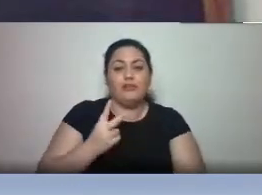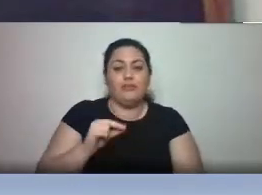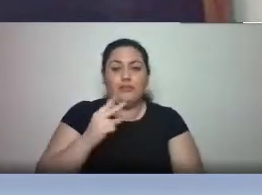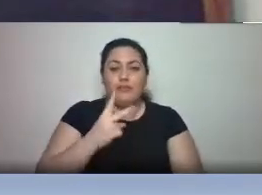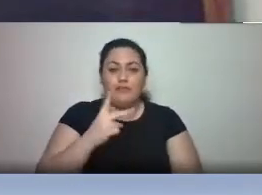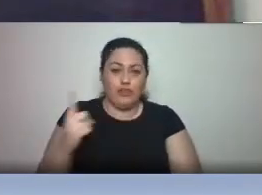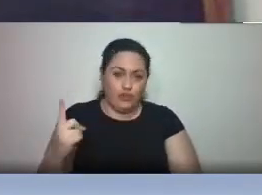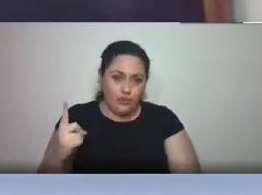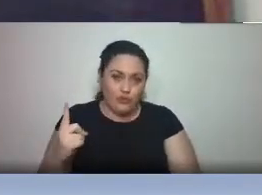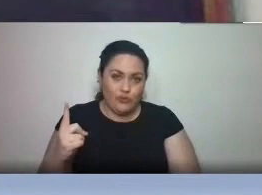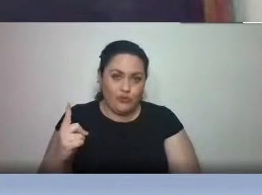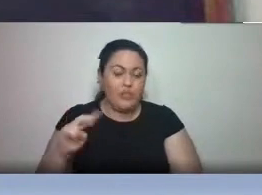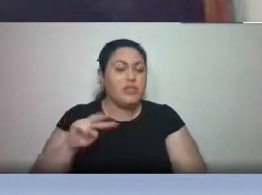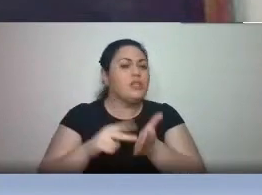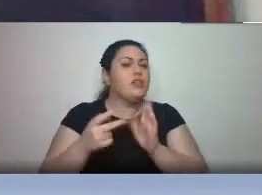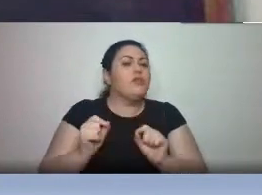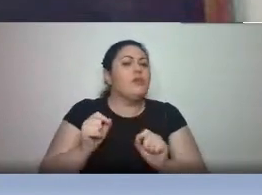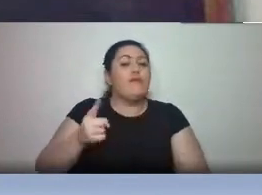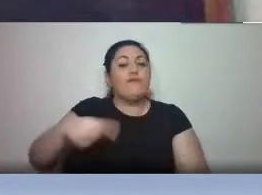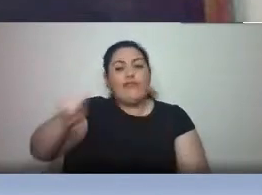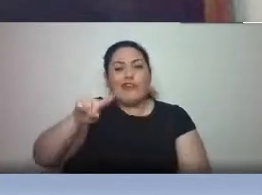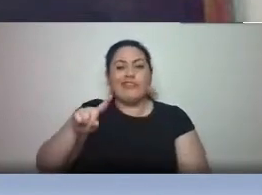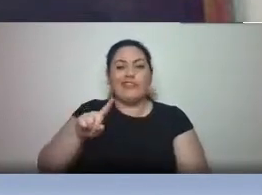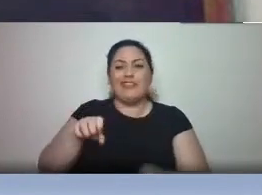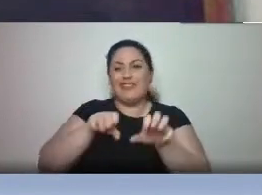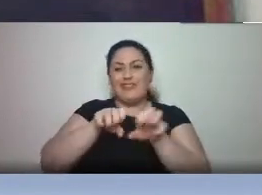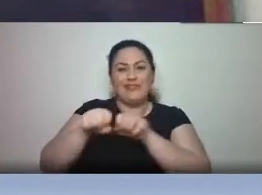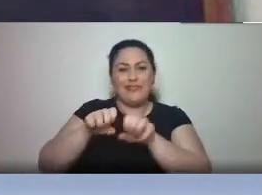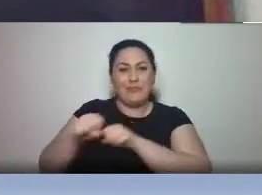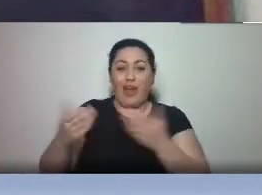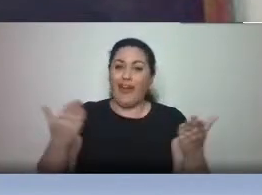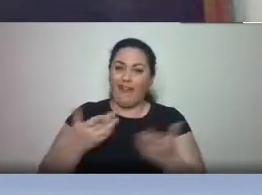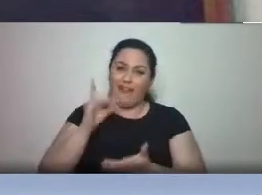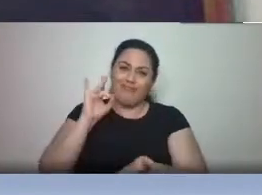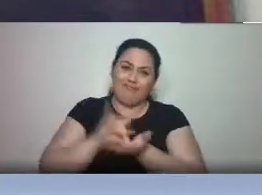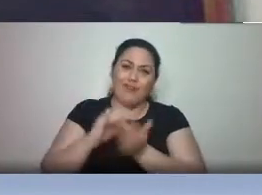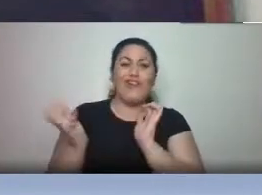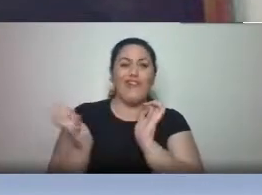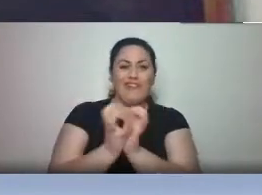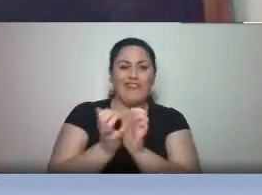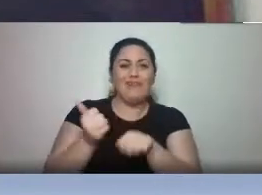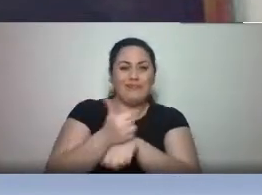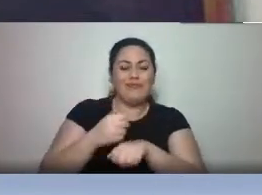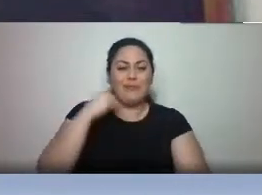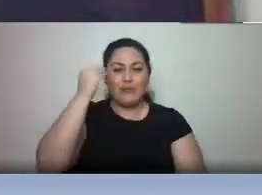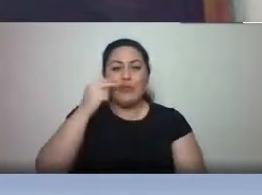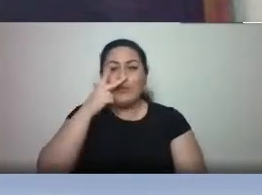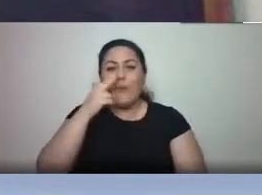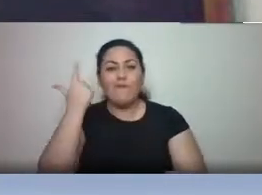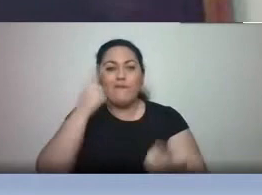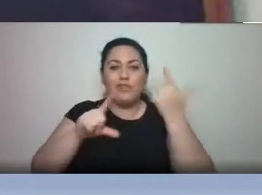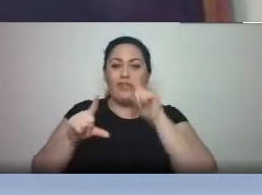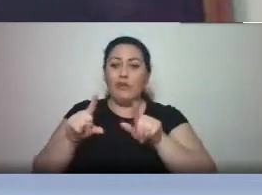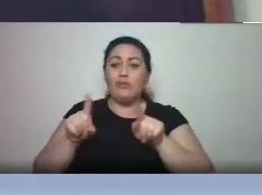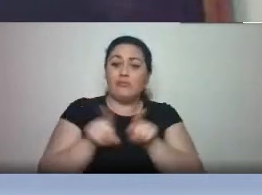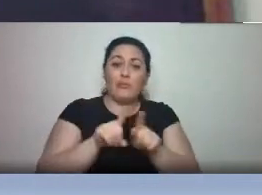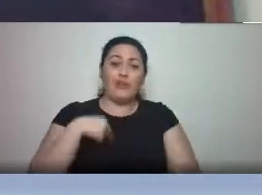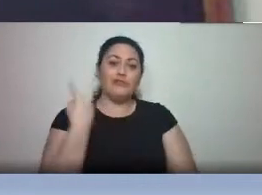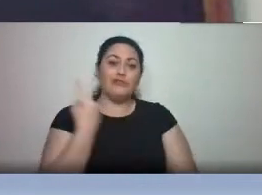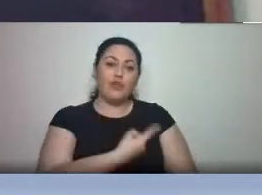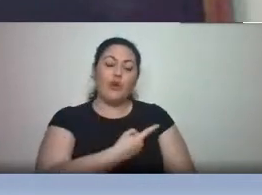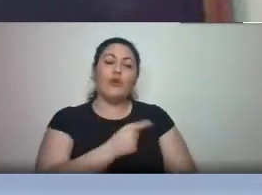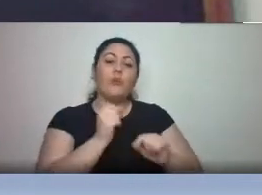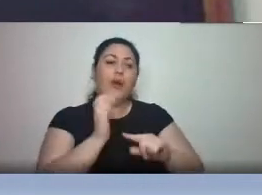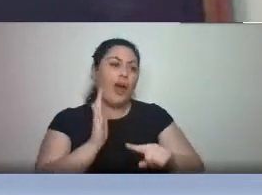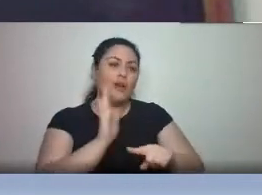vocês, formandos, agora colegas de profissão. E uma grande contribuição que fazemos à sociedade brasileira